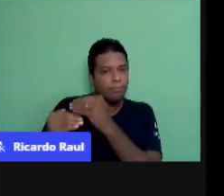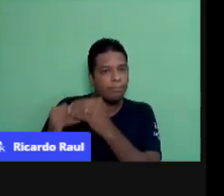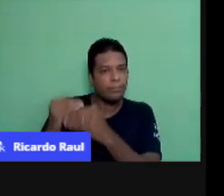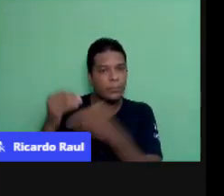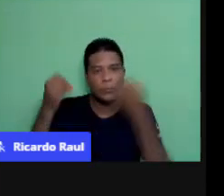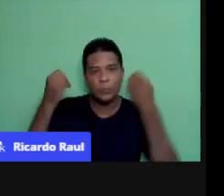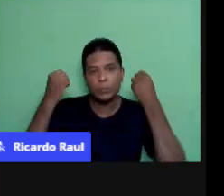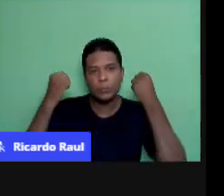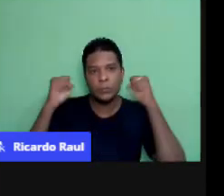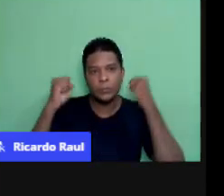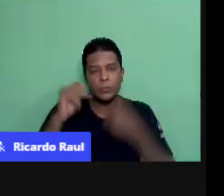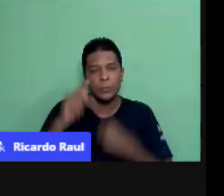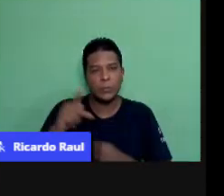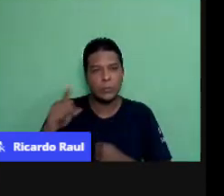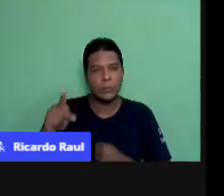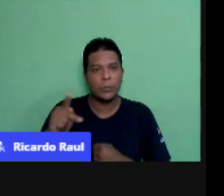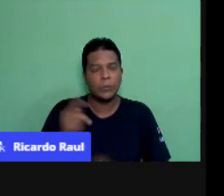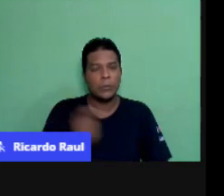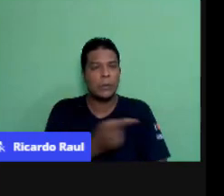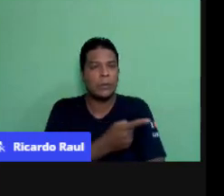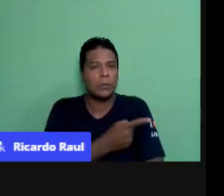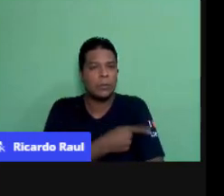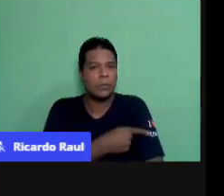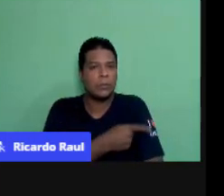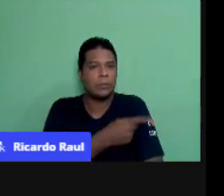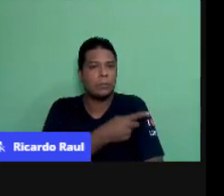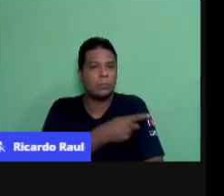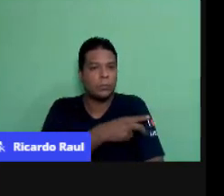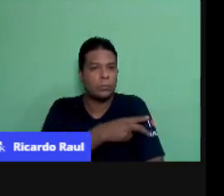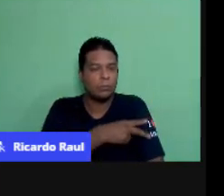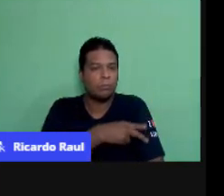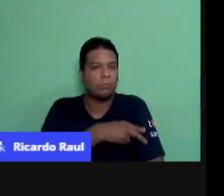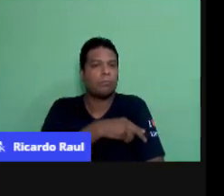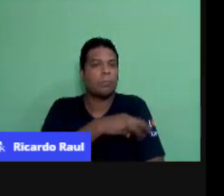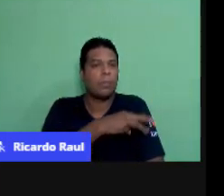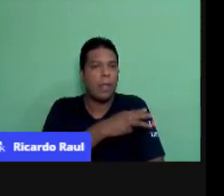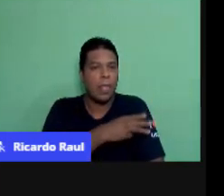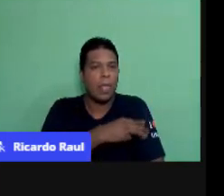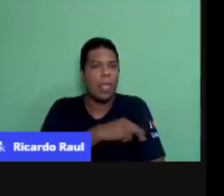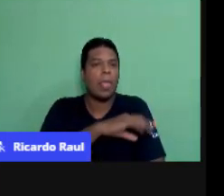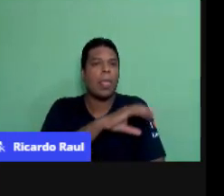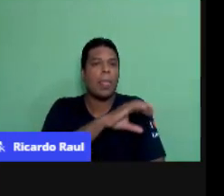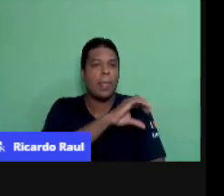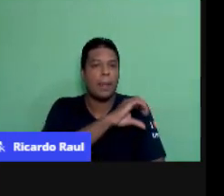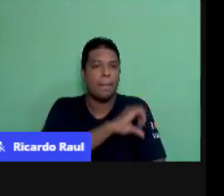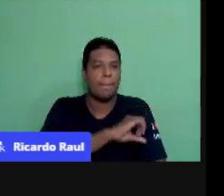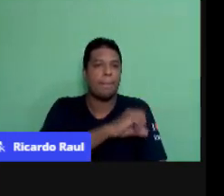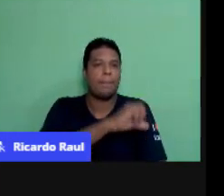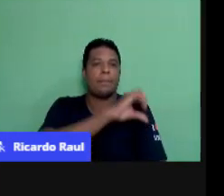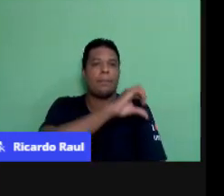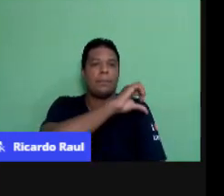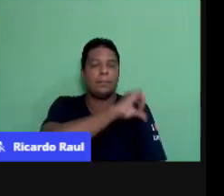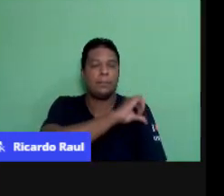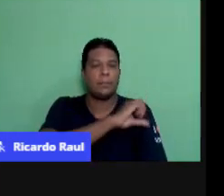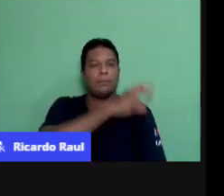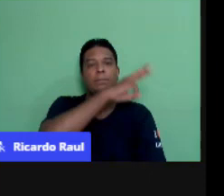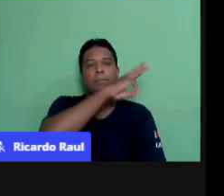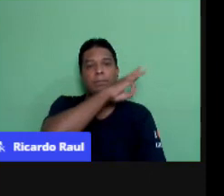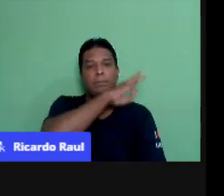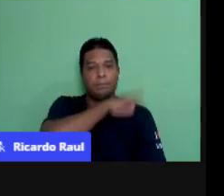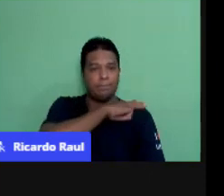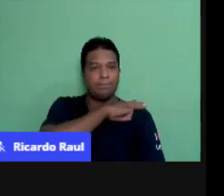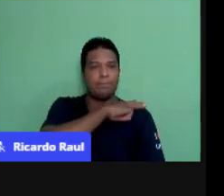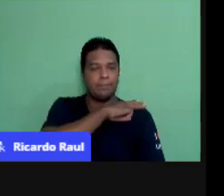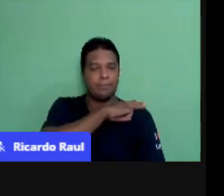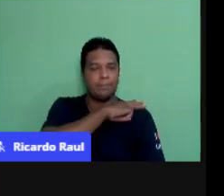desde lá da educação infantil, desde os pequenininhos até chegar lá no ensino fundamental, ensino médio, como